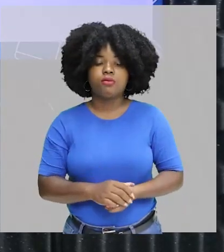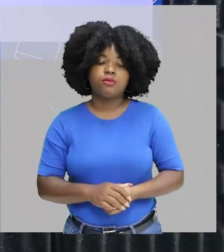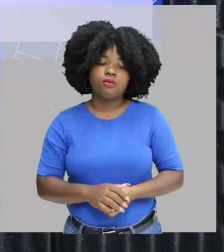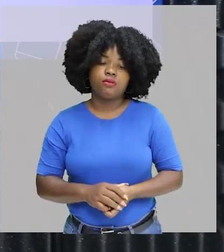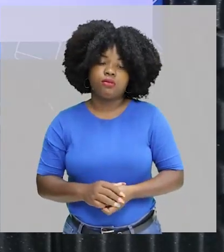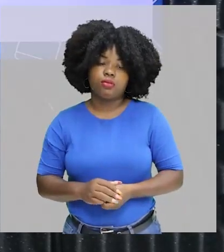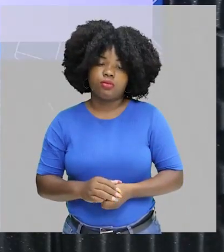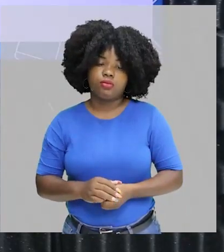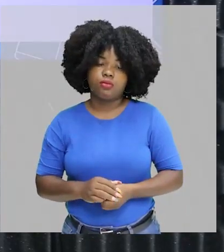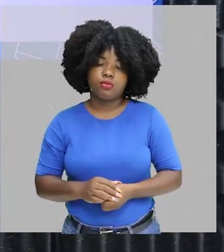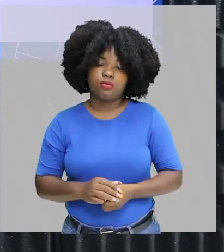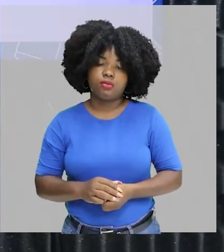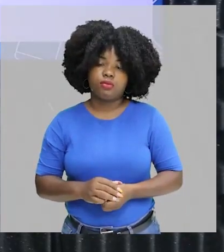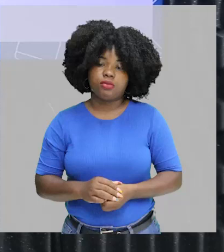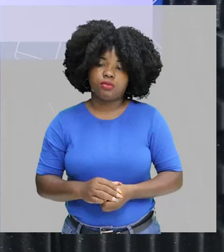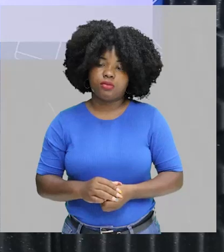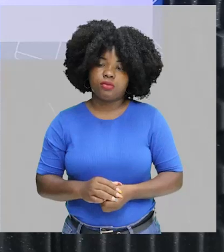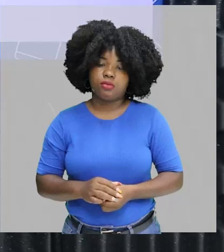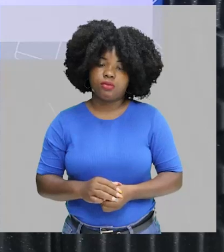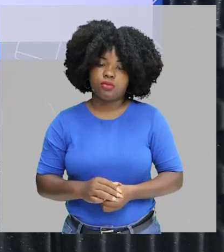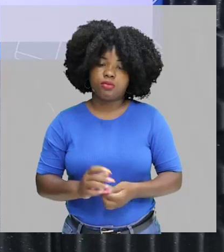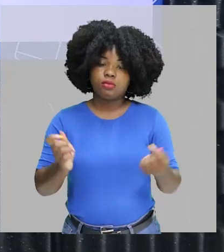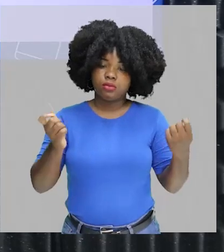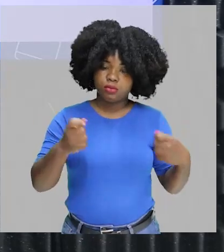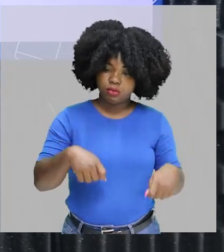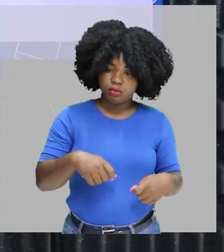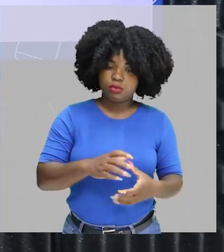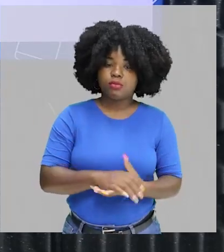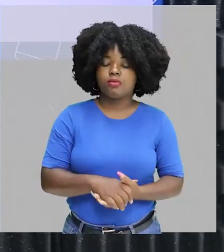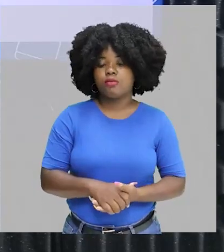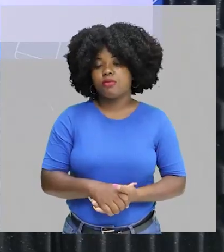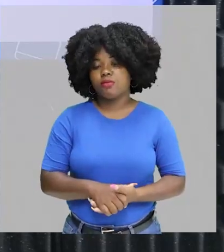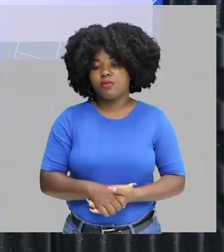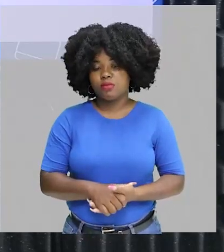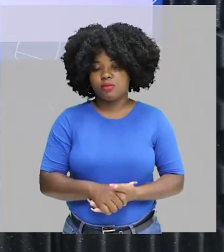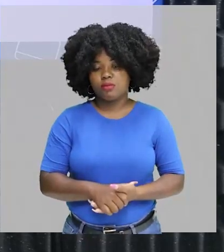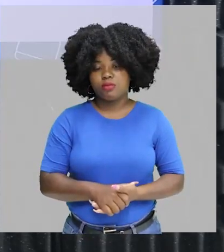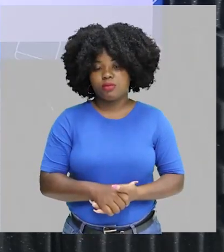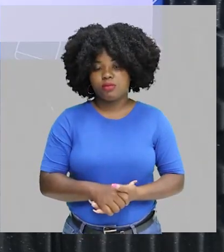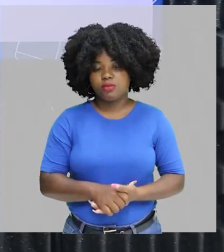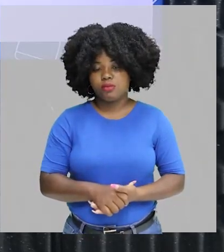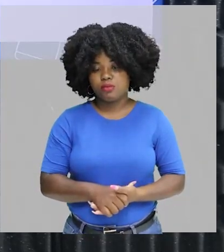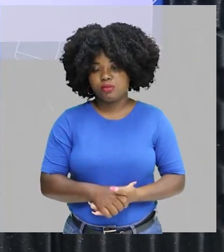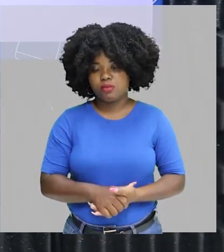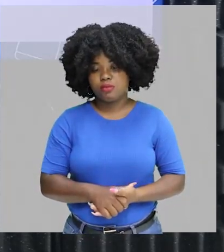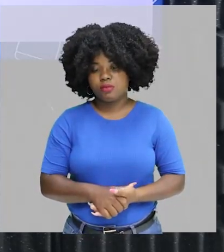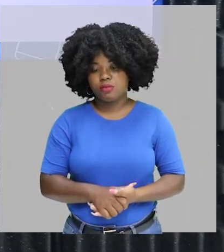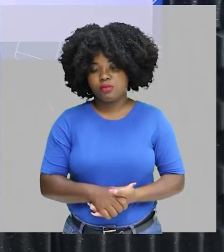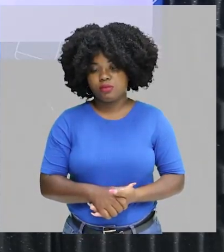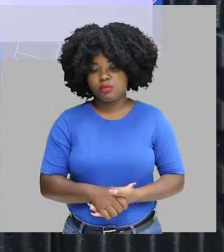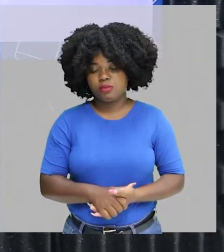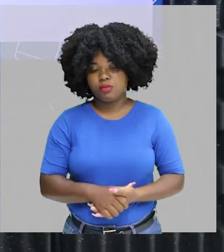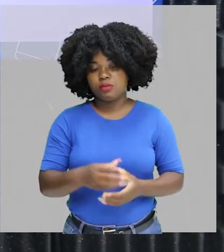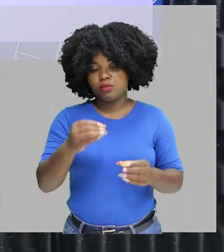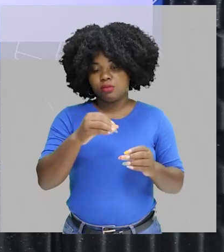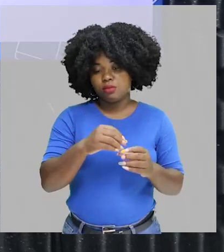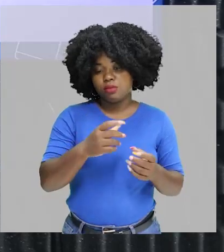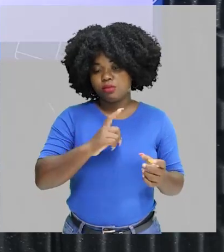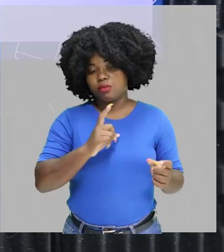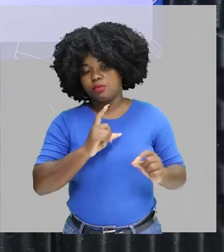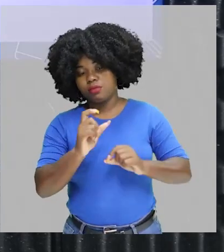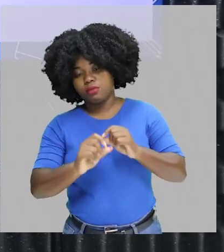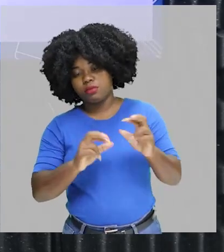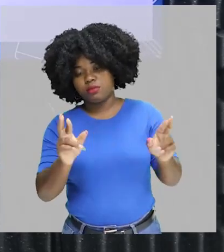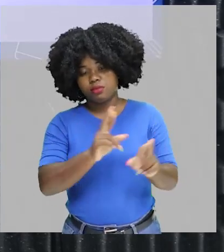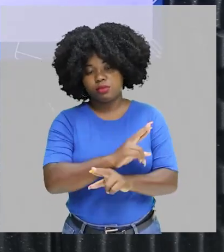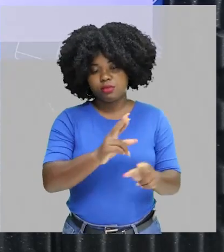e aromáticos normalmente sofrem reações de substituição, dentre elas